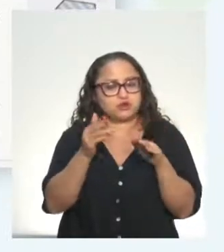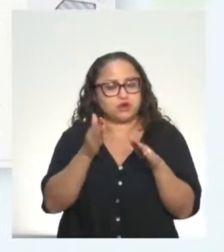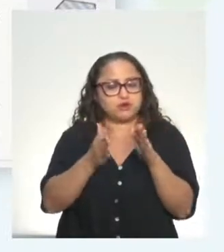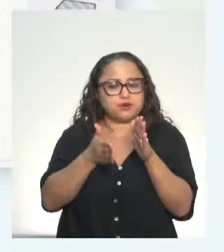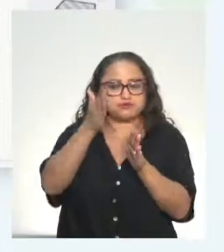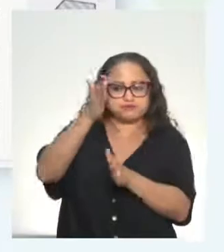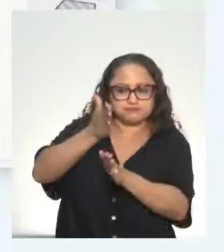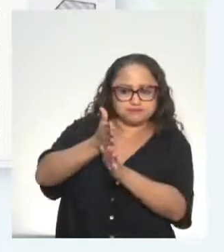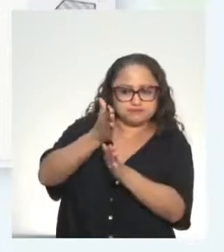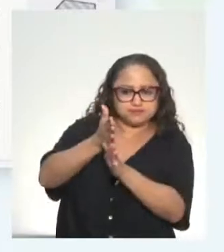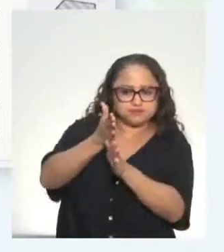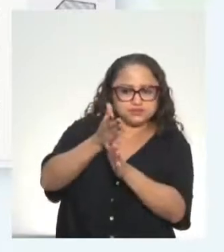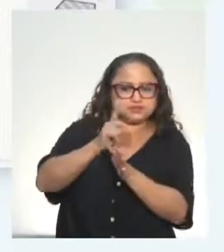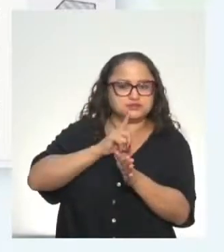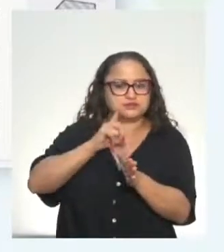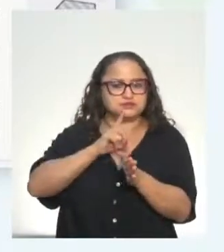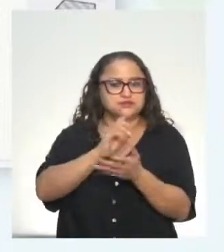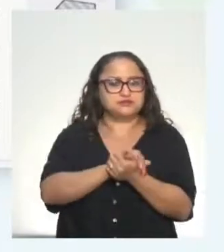E agora eu vou